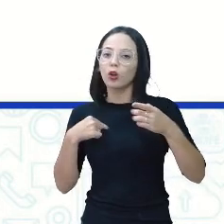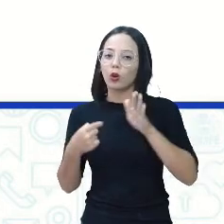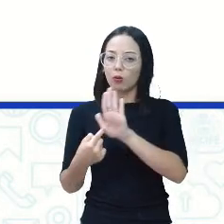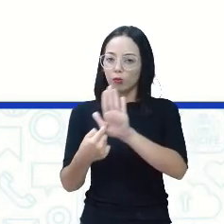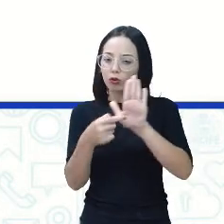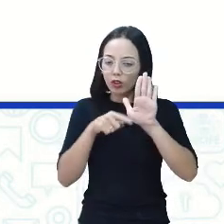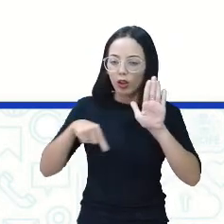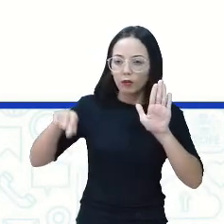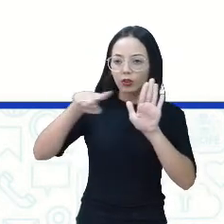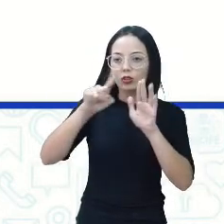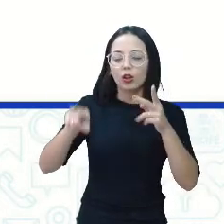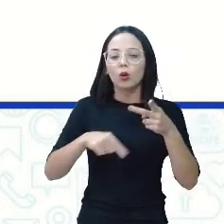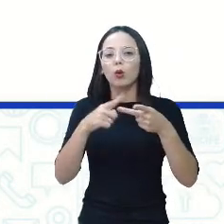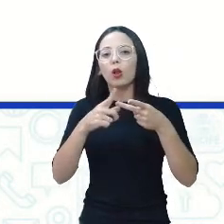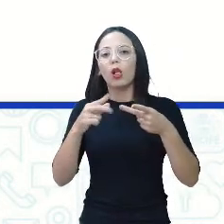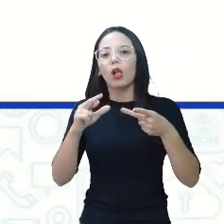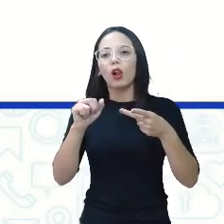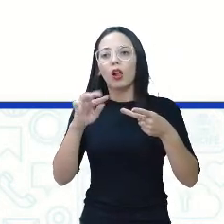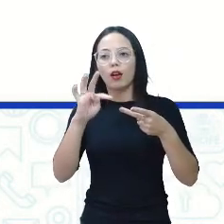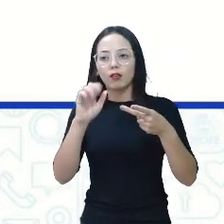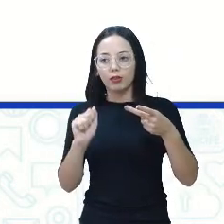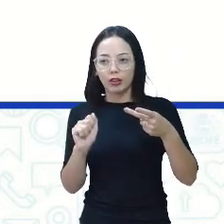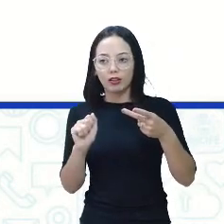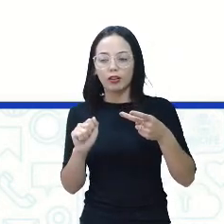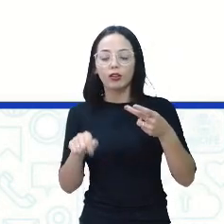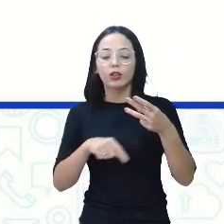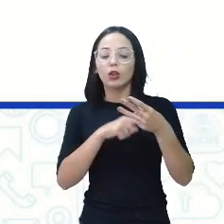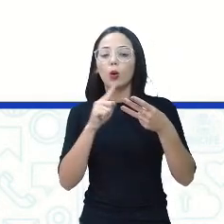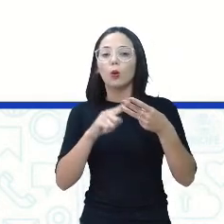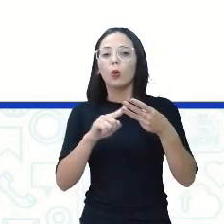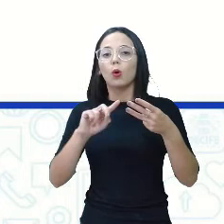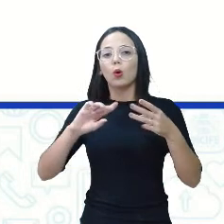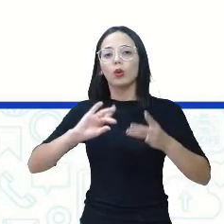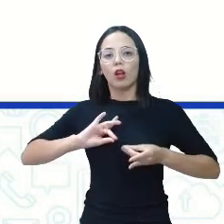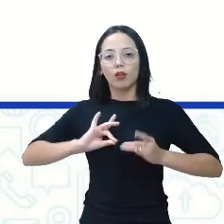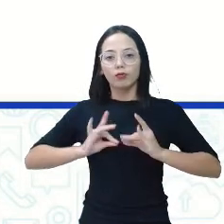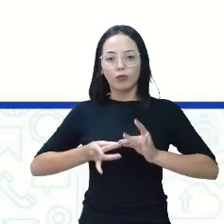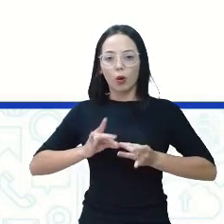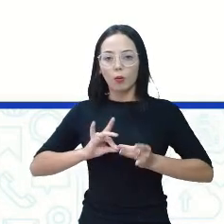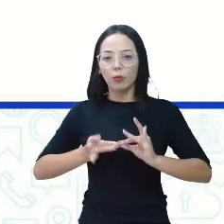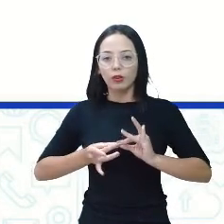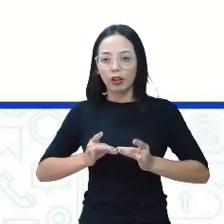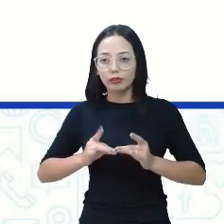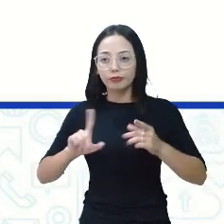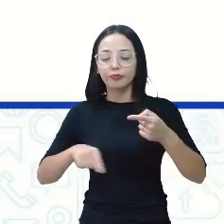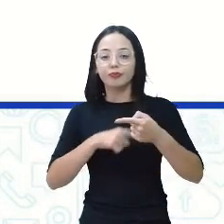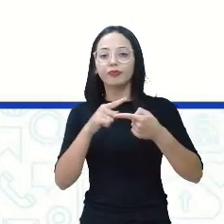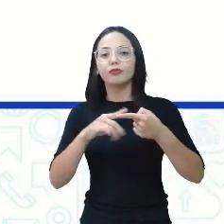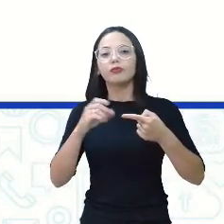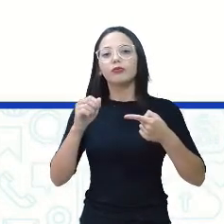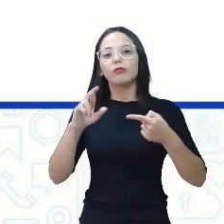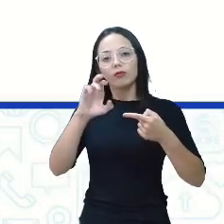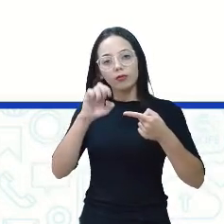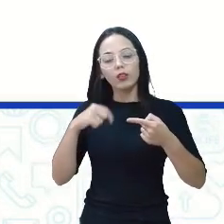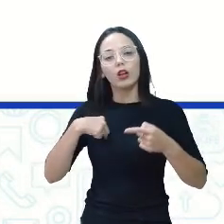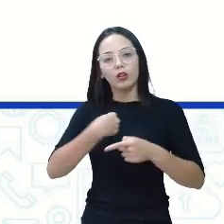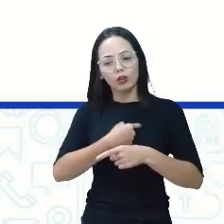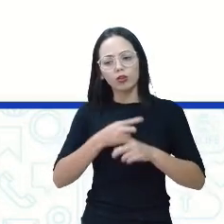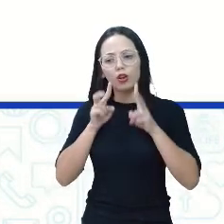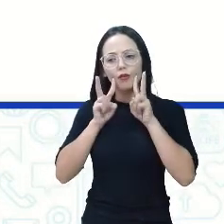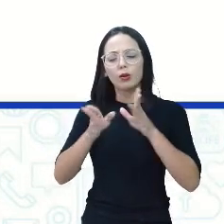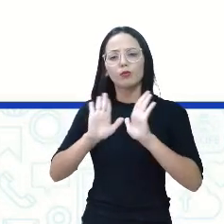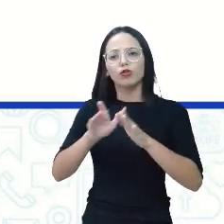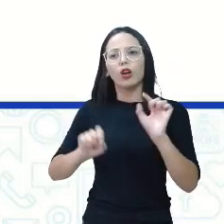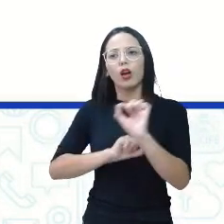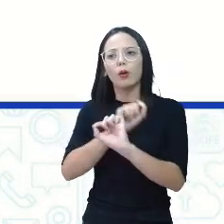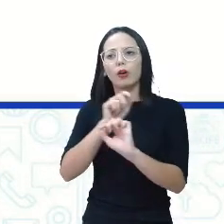mostrei a vocês, o DIU de prata e o DIU hormonal. O DIU de cobre, esse que nós vimos, é